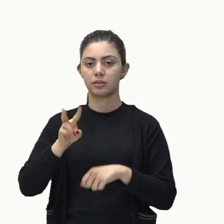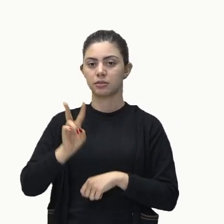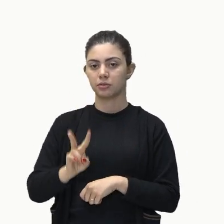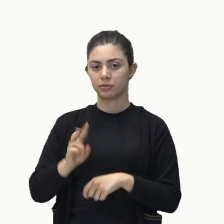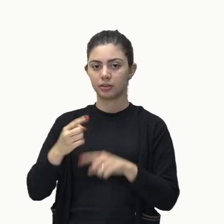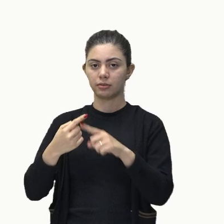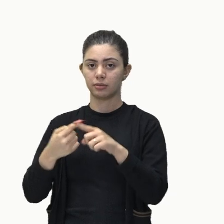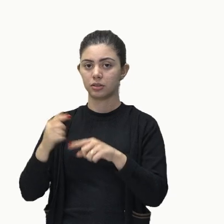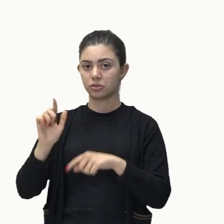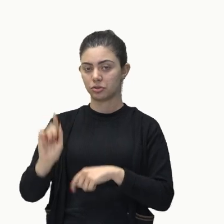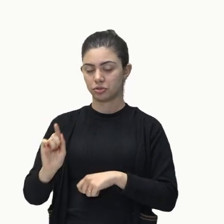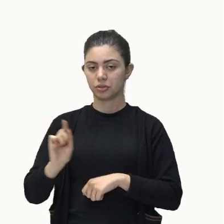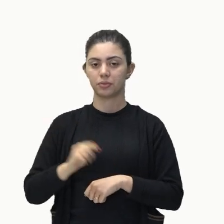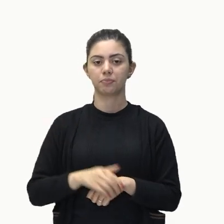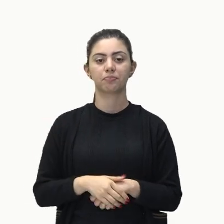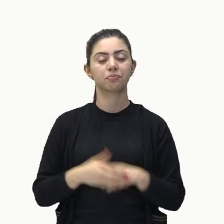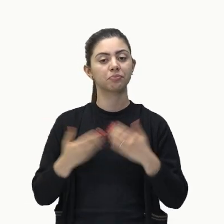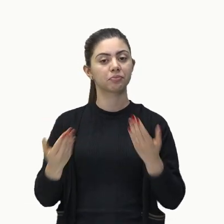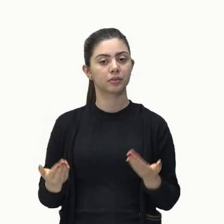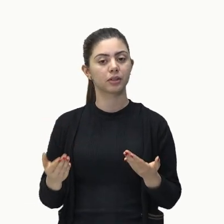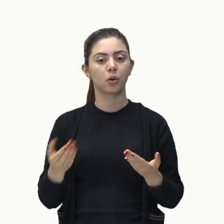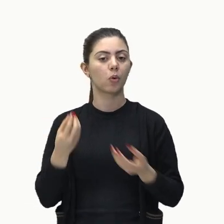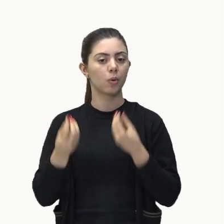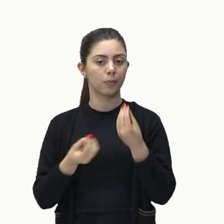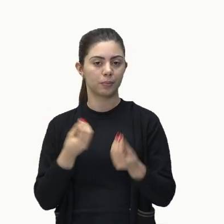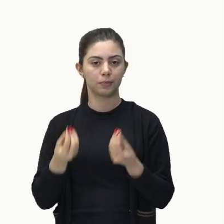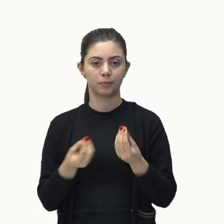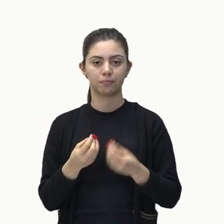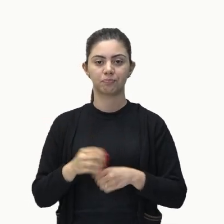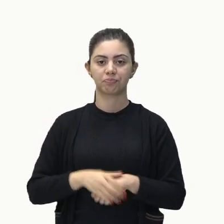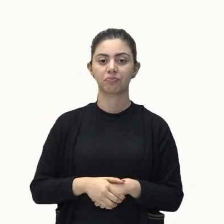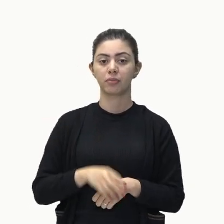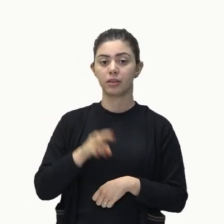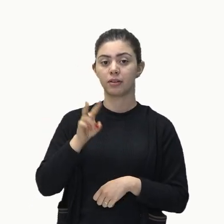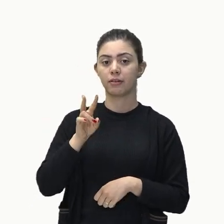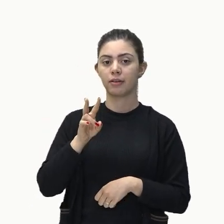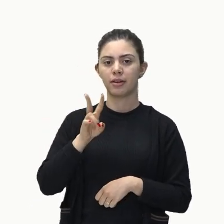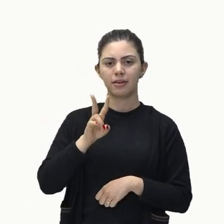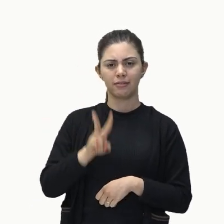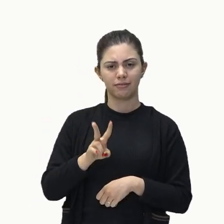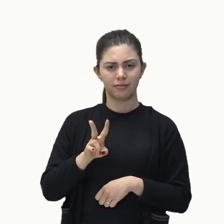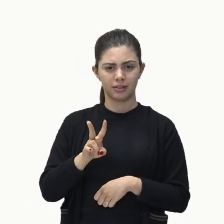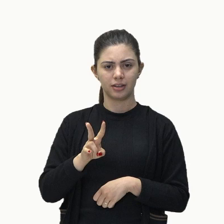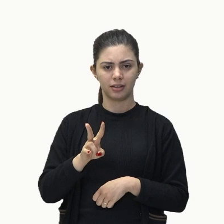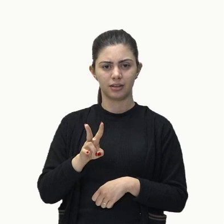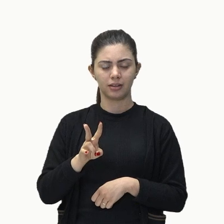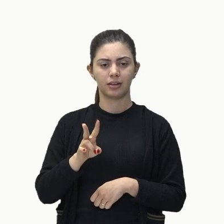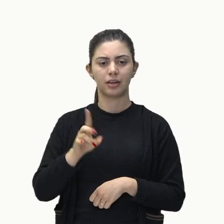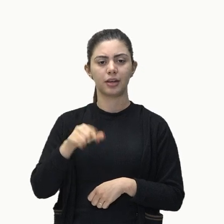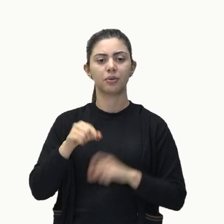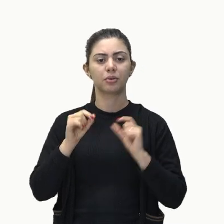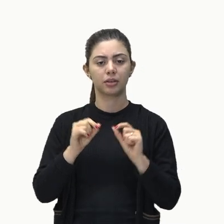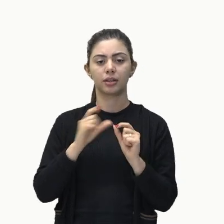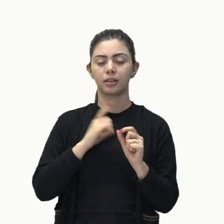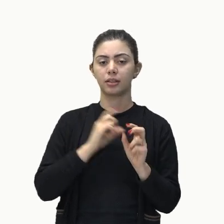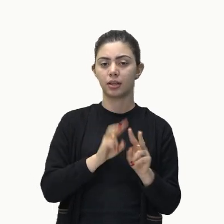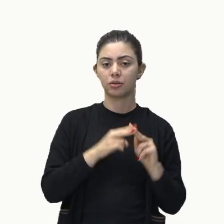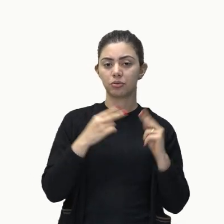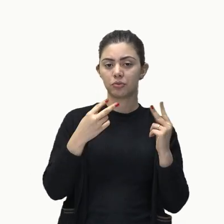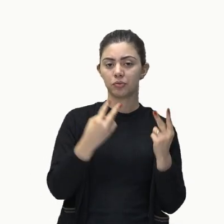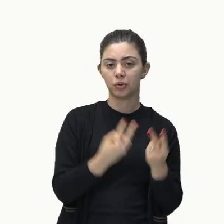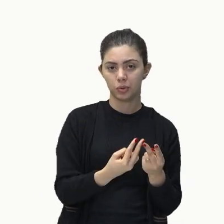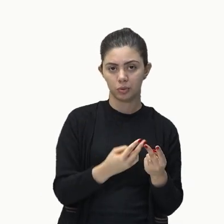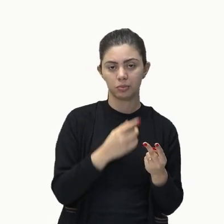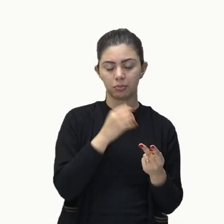vezes G, nós temos o seguinte, olha, VF é o volume do fluido deslocado, isso é, volume imerso quando o corpo